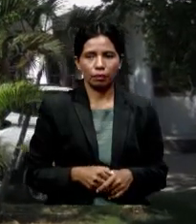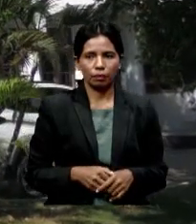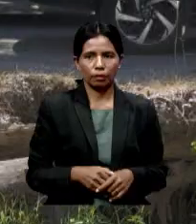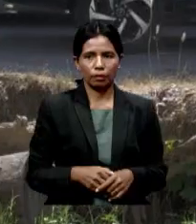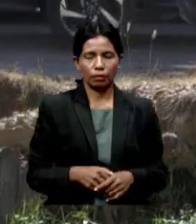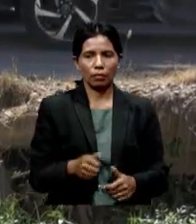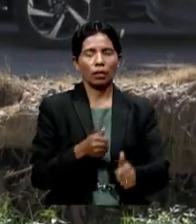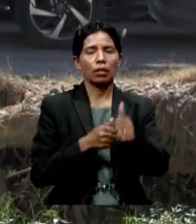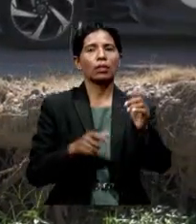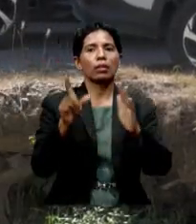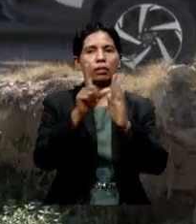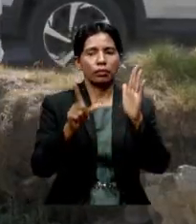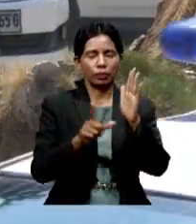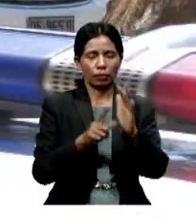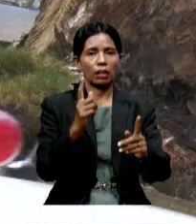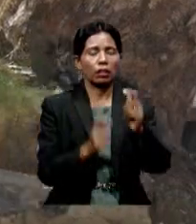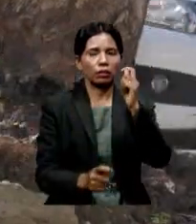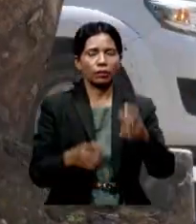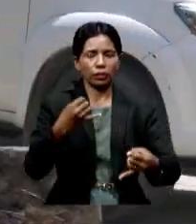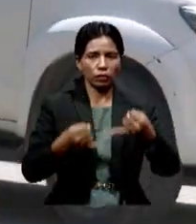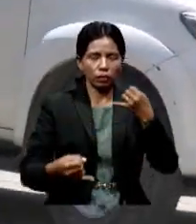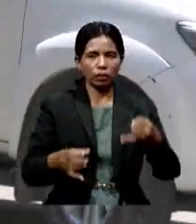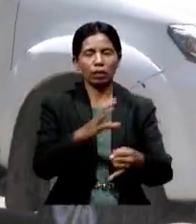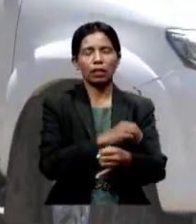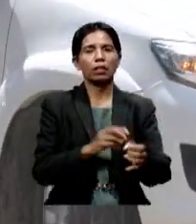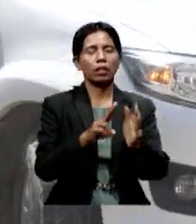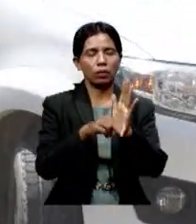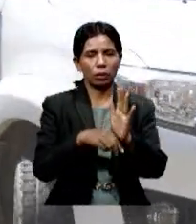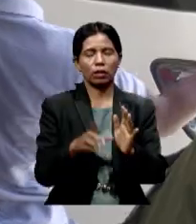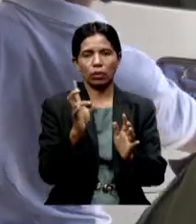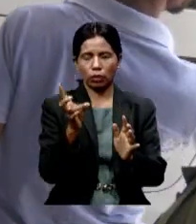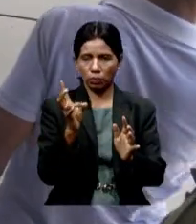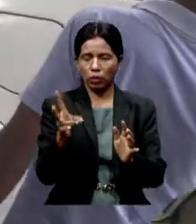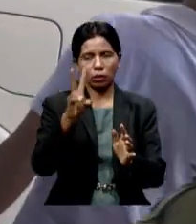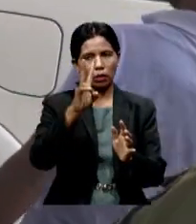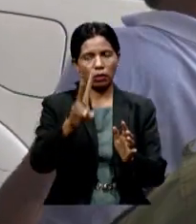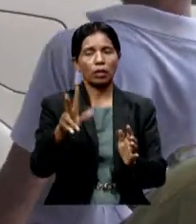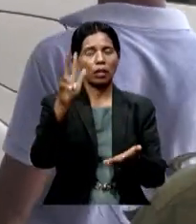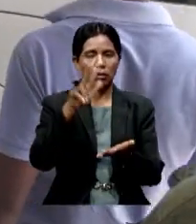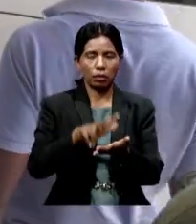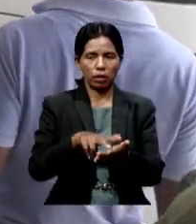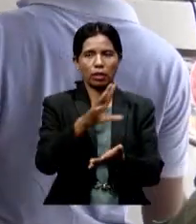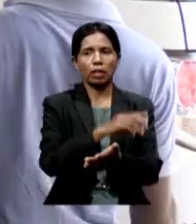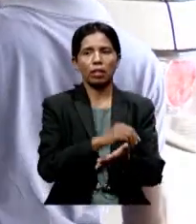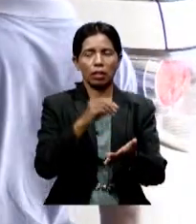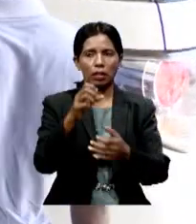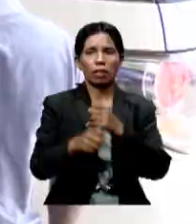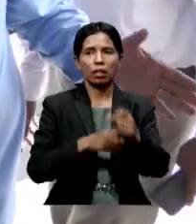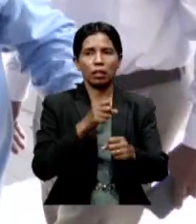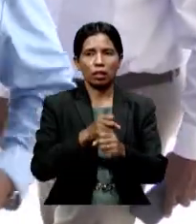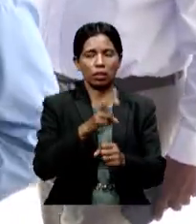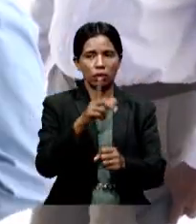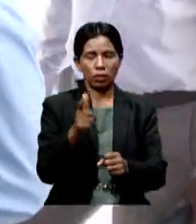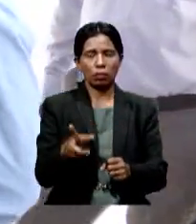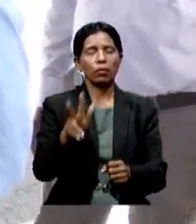Tuir lei Supremo Tribunal de Justiça e a prazo ora situ no lure sem rua, onde valida acta eleição parlamentar tina ringun rua no lure